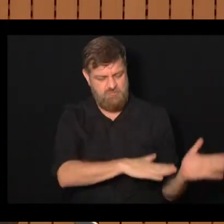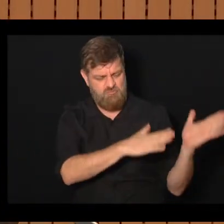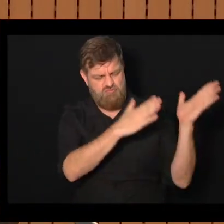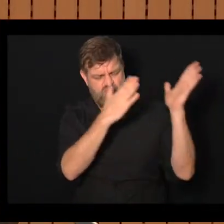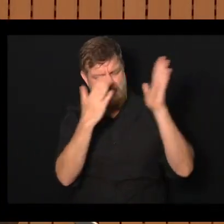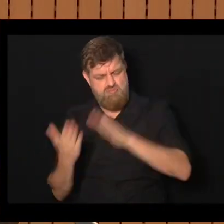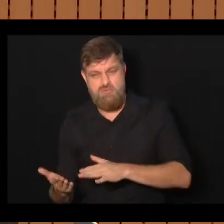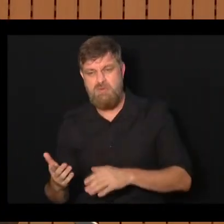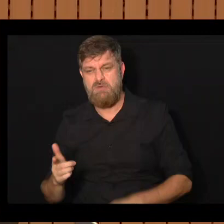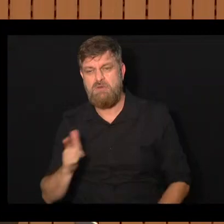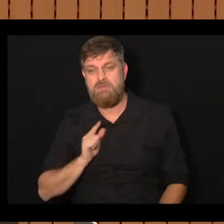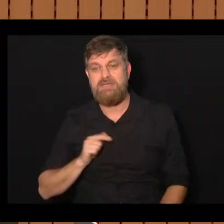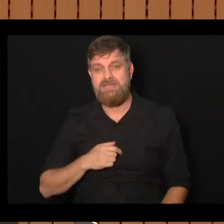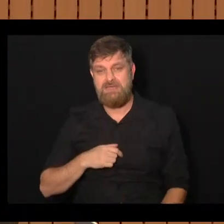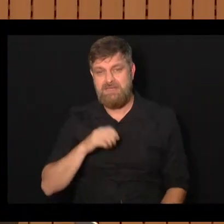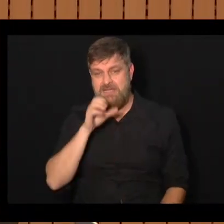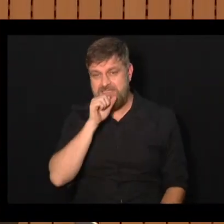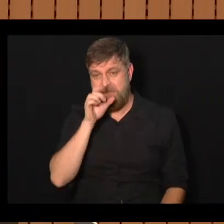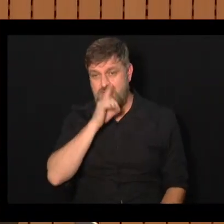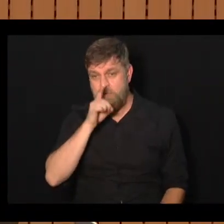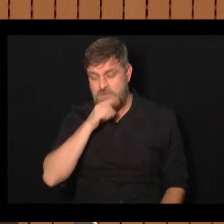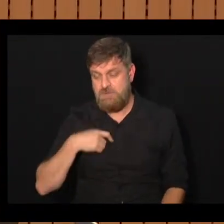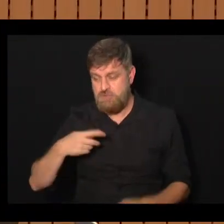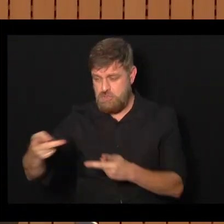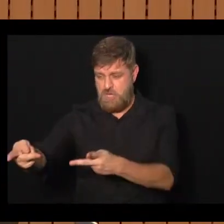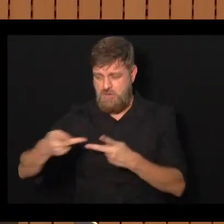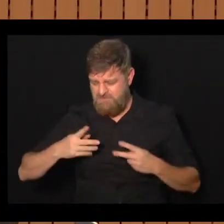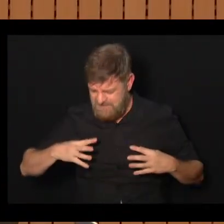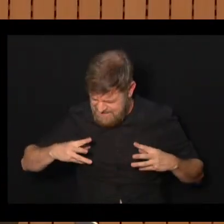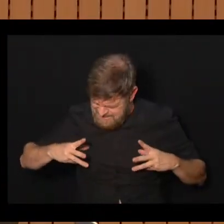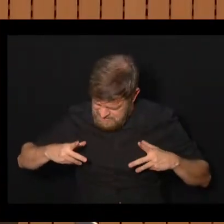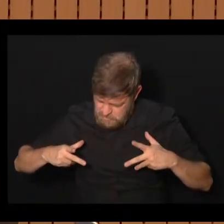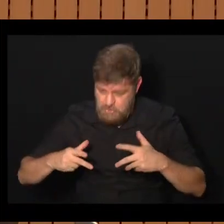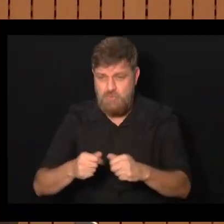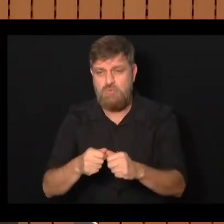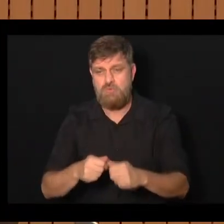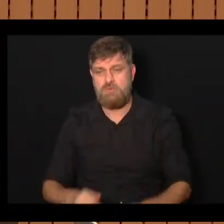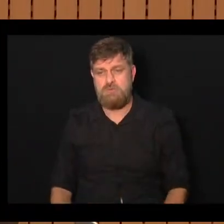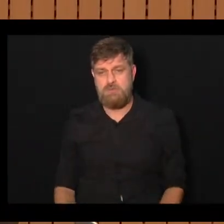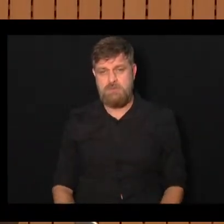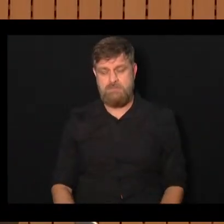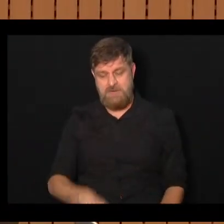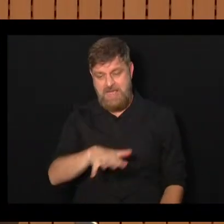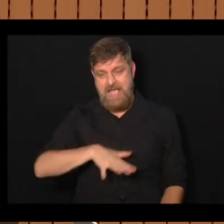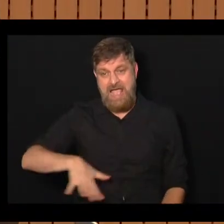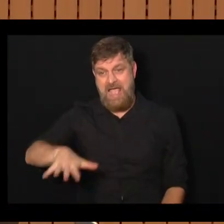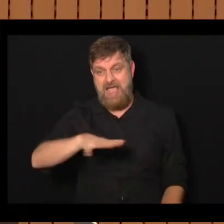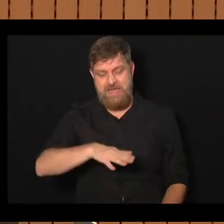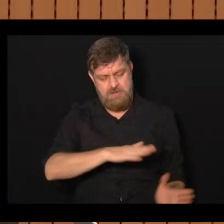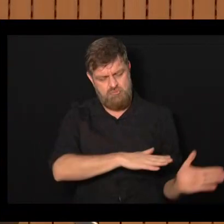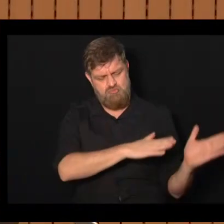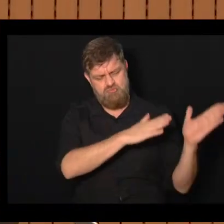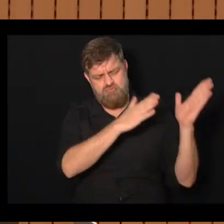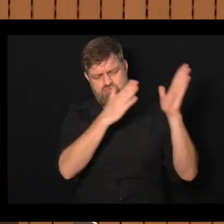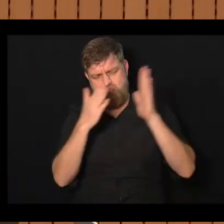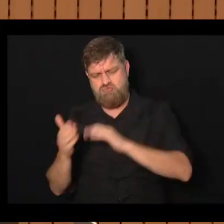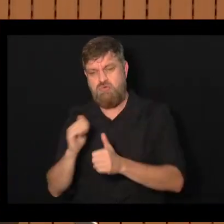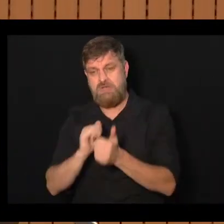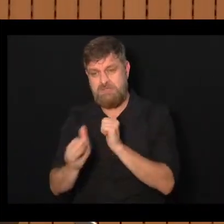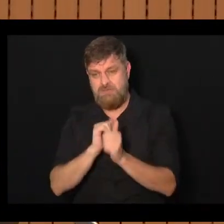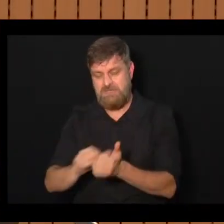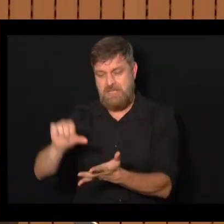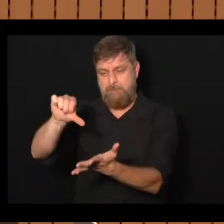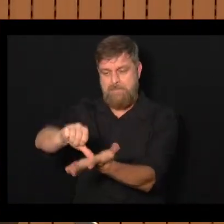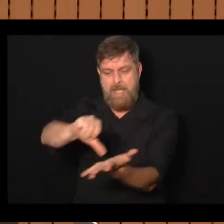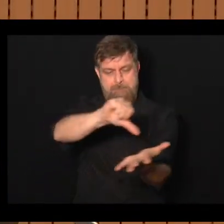município. E neste final de semana gostaríamos de convidar a todos para a virada esportiva que irá acontecer em vários pontos da